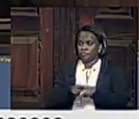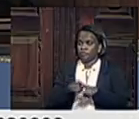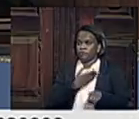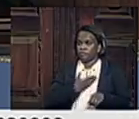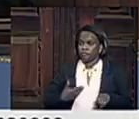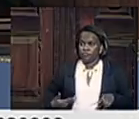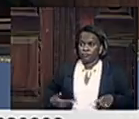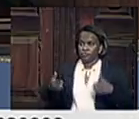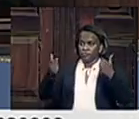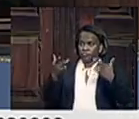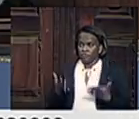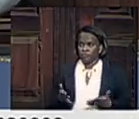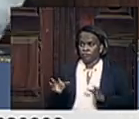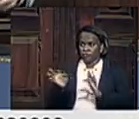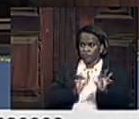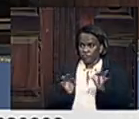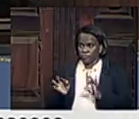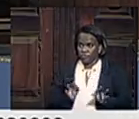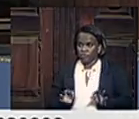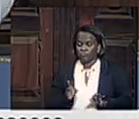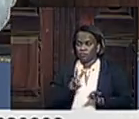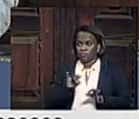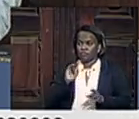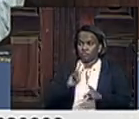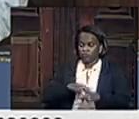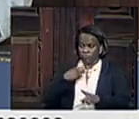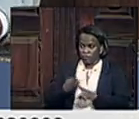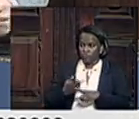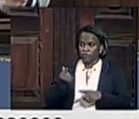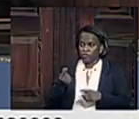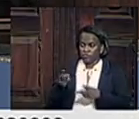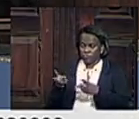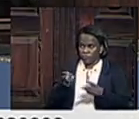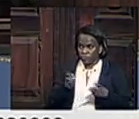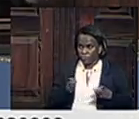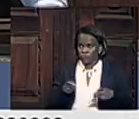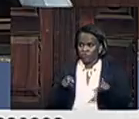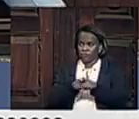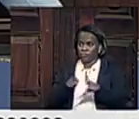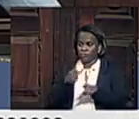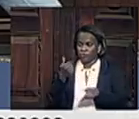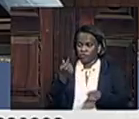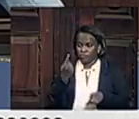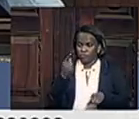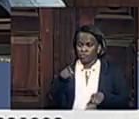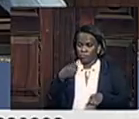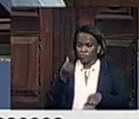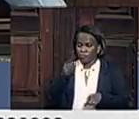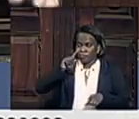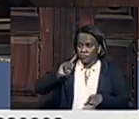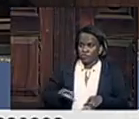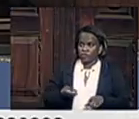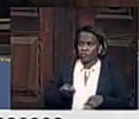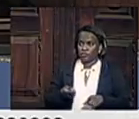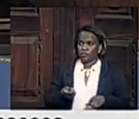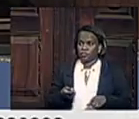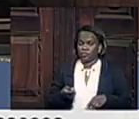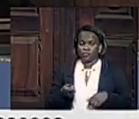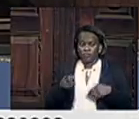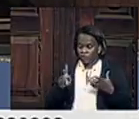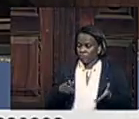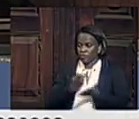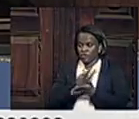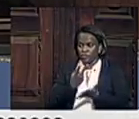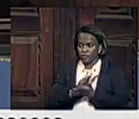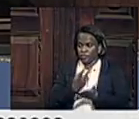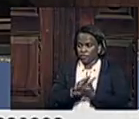diz que este projeto vai aumentar a arrecadação em 1,6 bilhões de reais. Isto é um erro